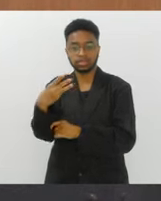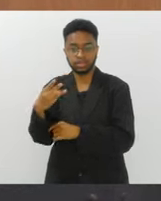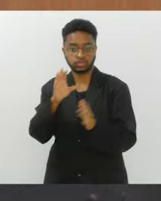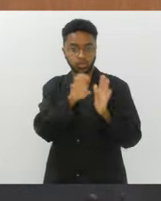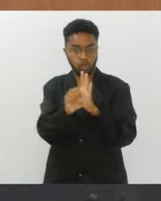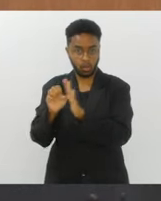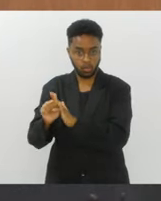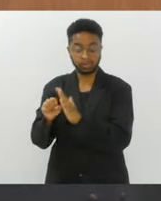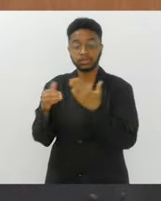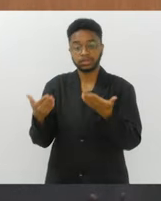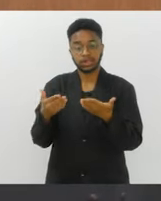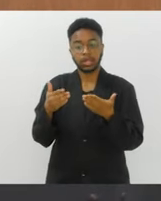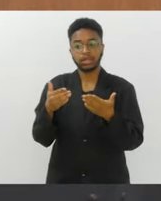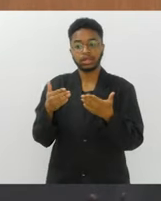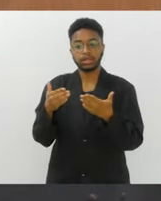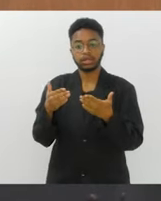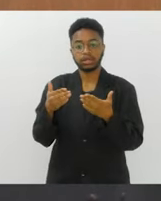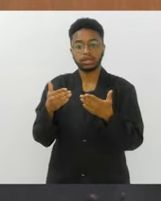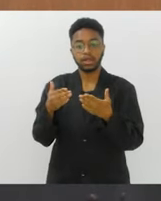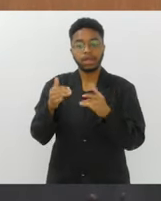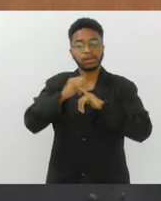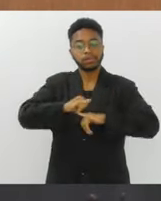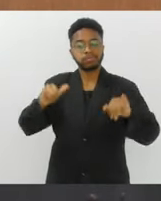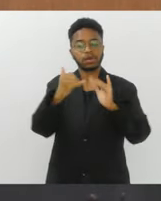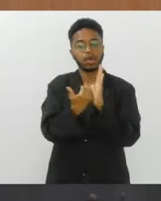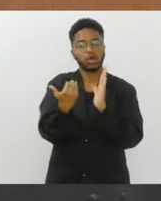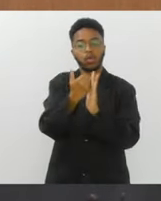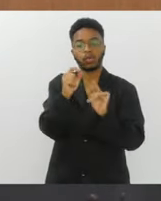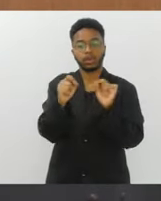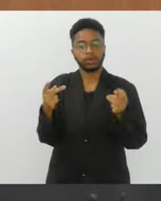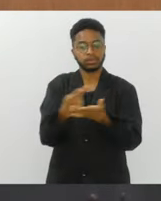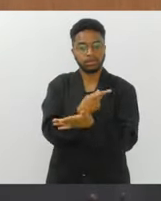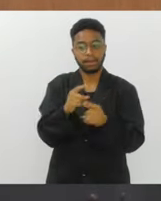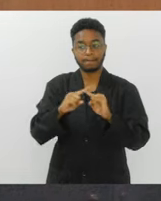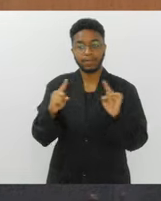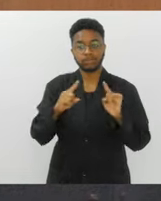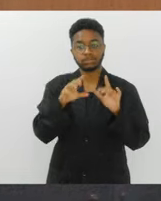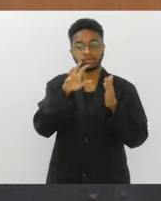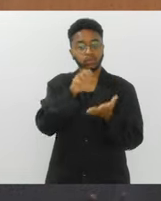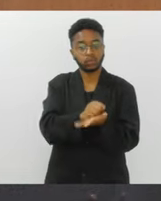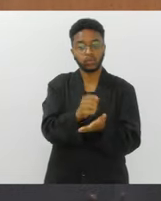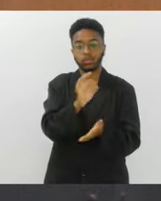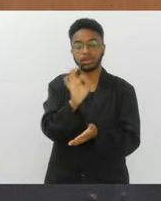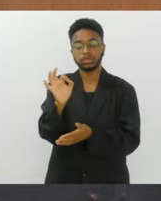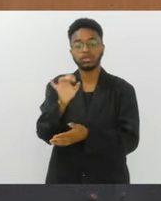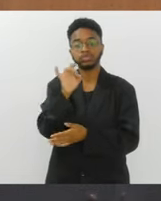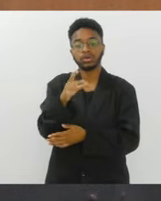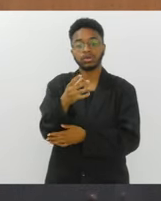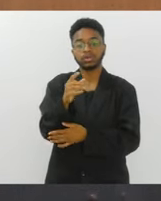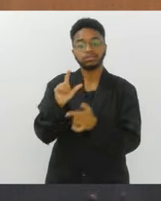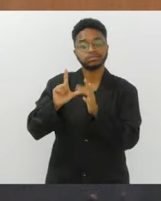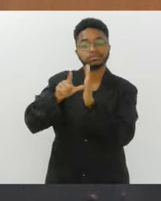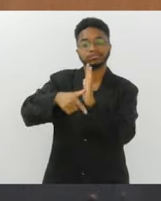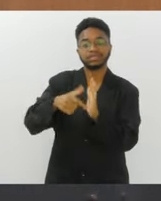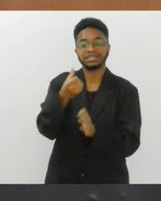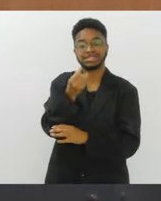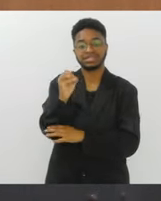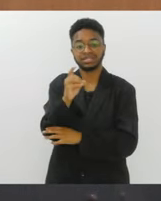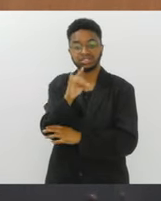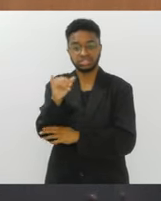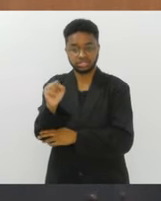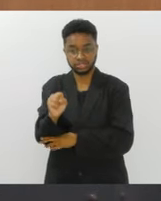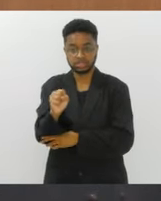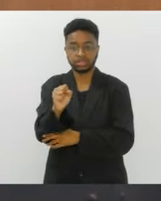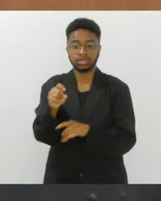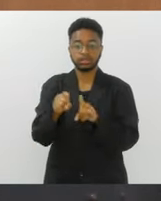tem uma super notificação, e mesmo assim foi registrado com 60 dias de atraso. De 60 dias de